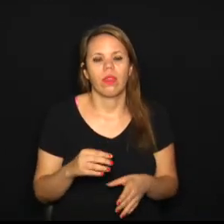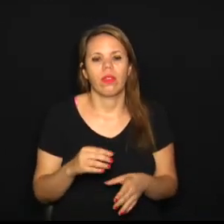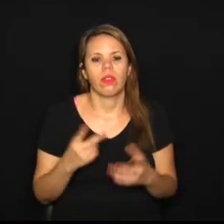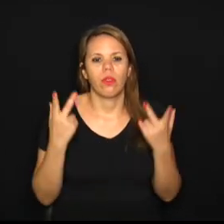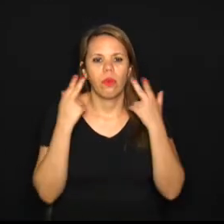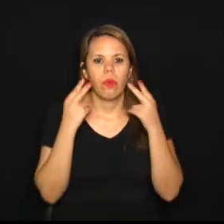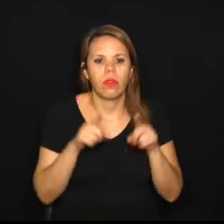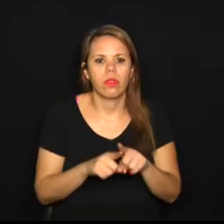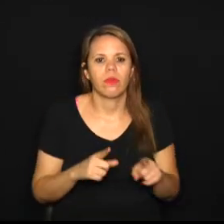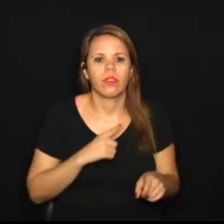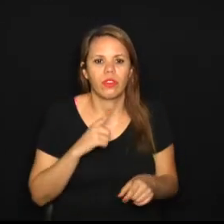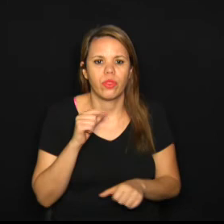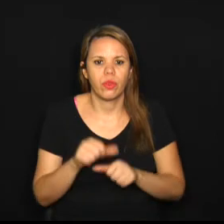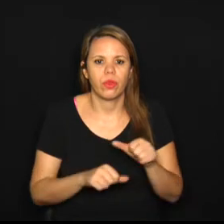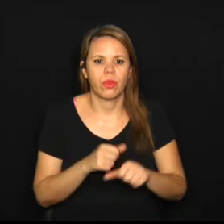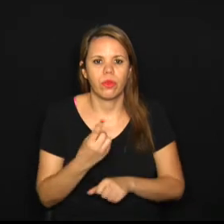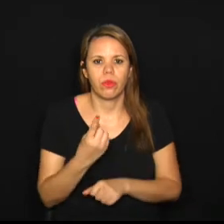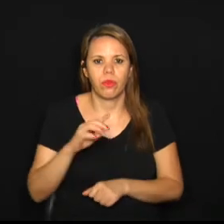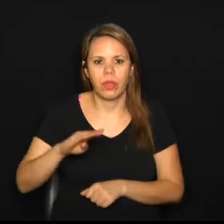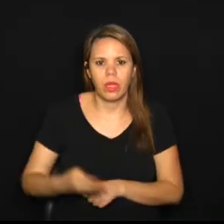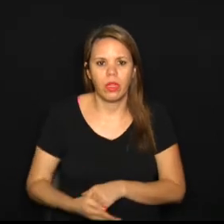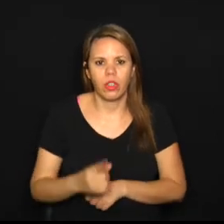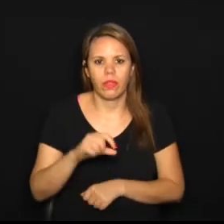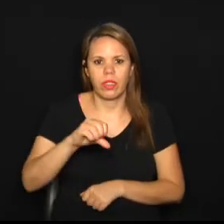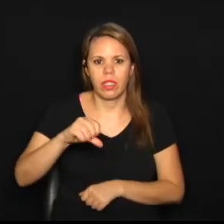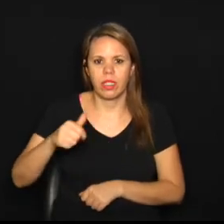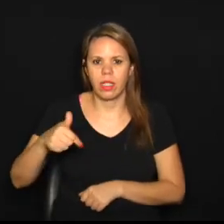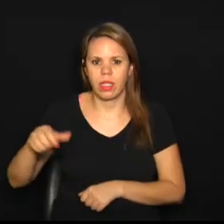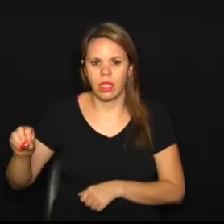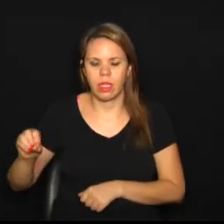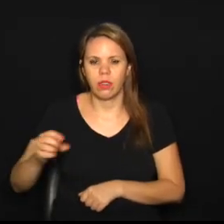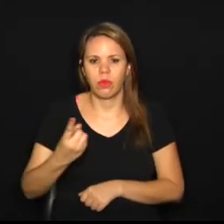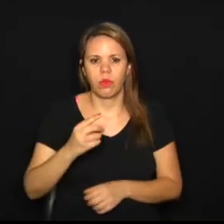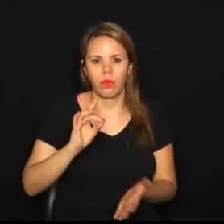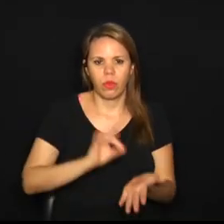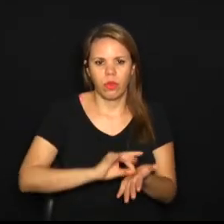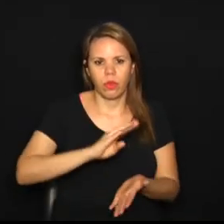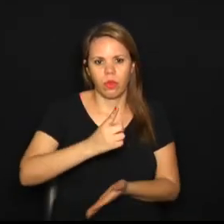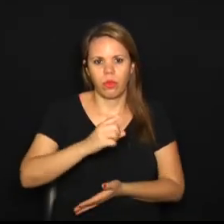tiveram a previsão era de 1.970.000, realizou